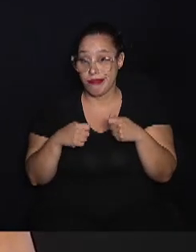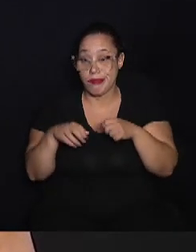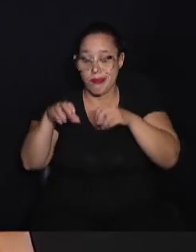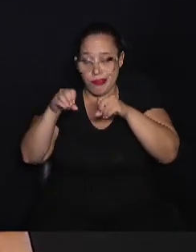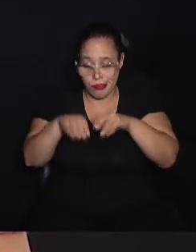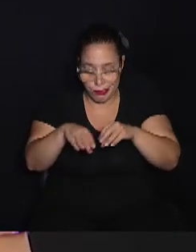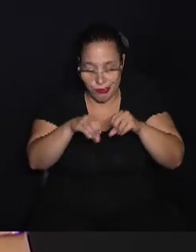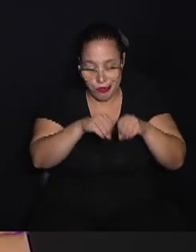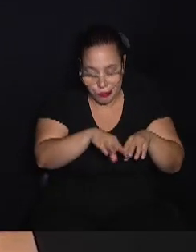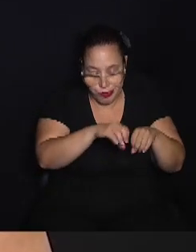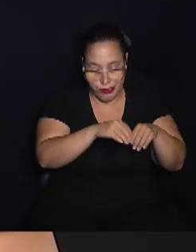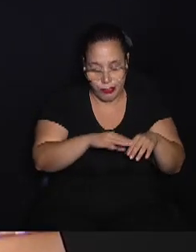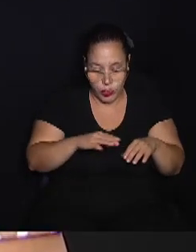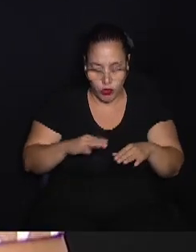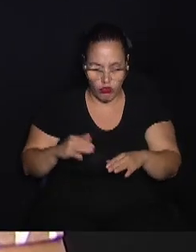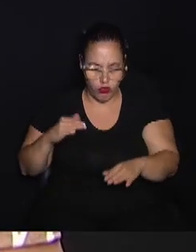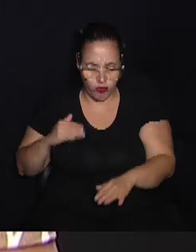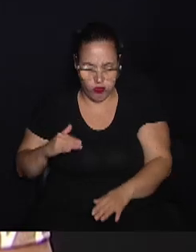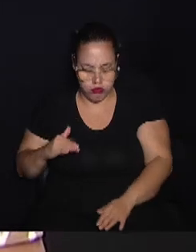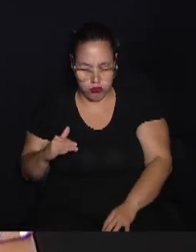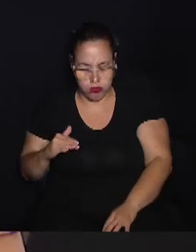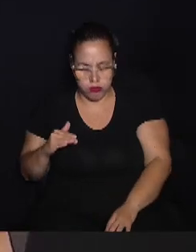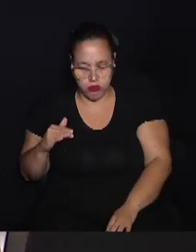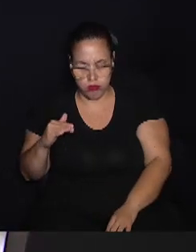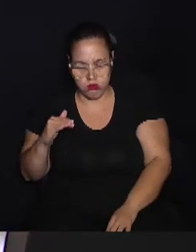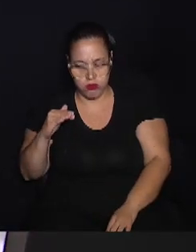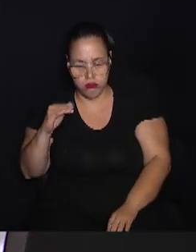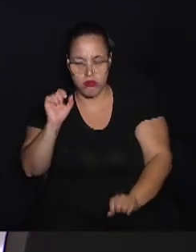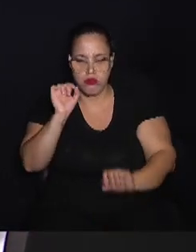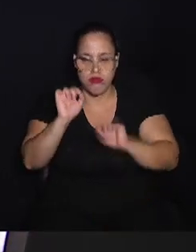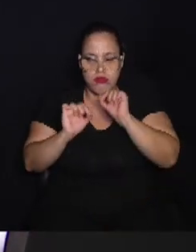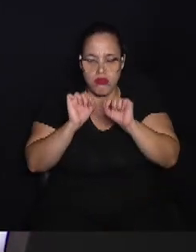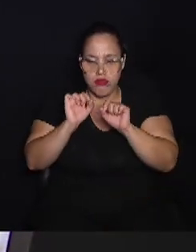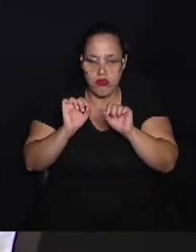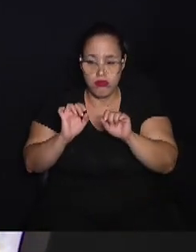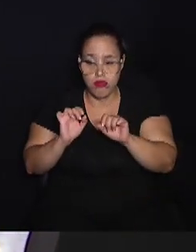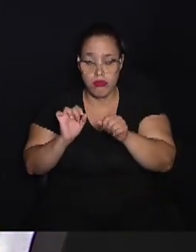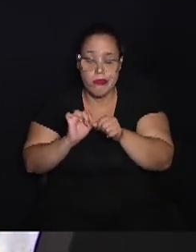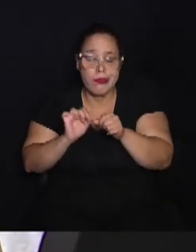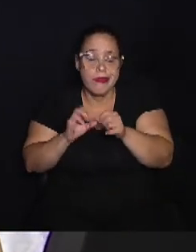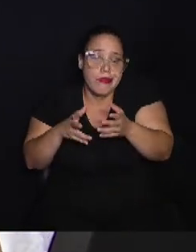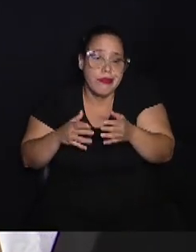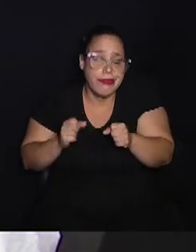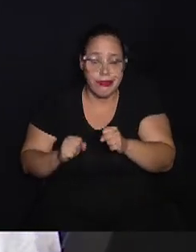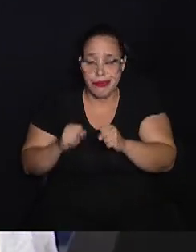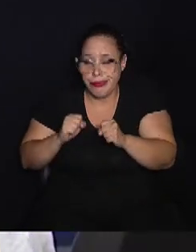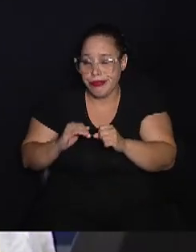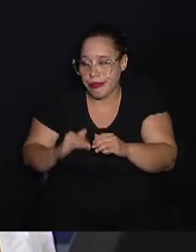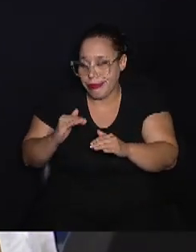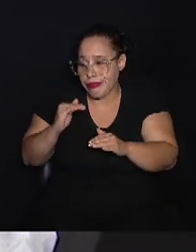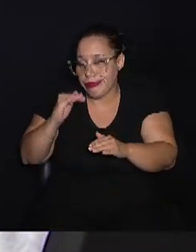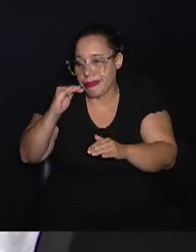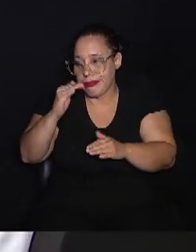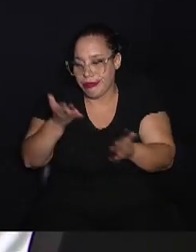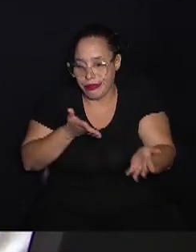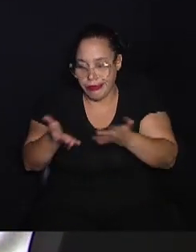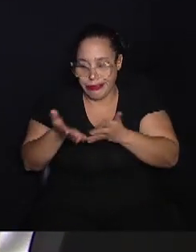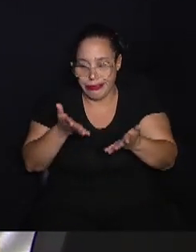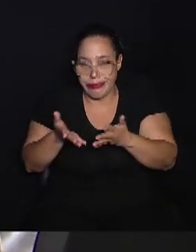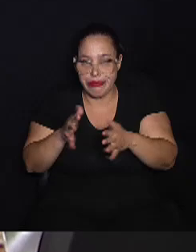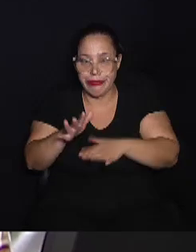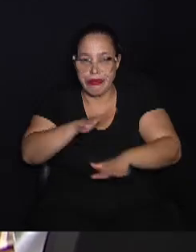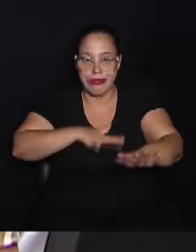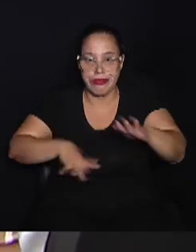eh desde cedo para que entendam né o que faz e possa ao longo da vida poder participar desses